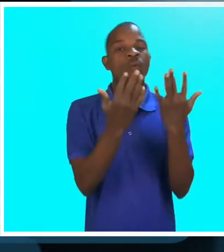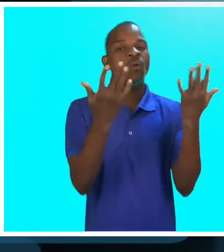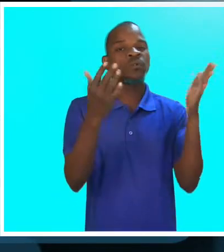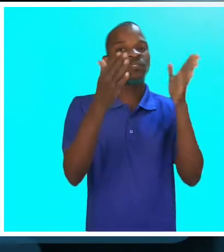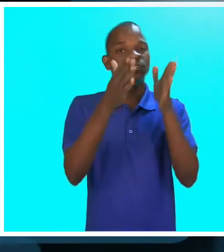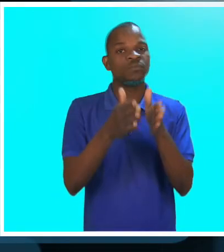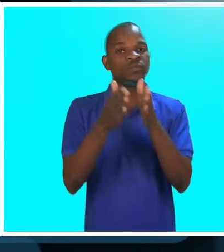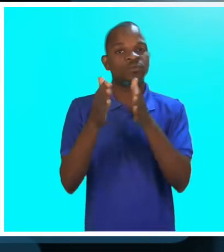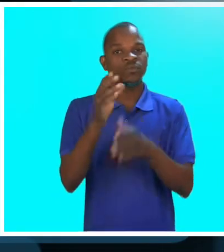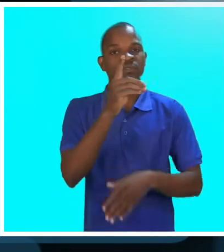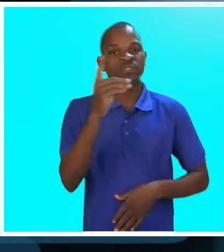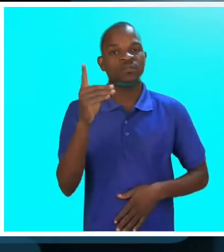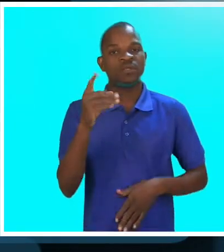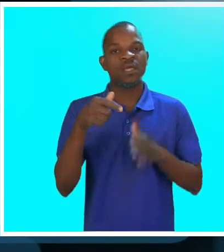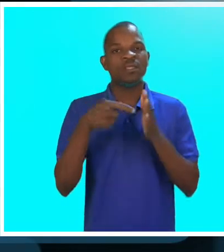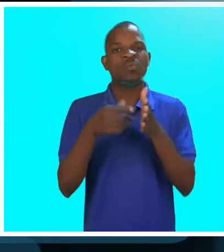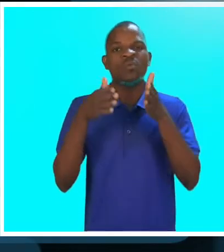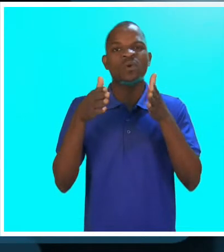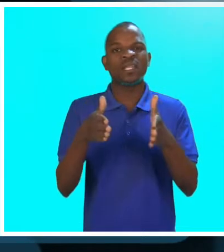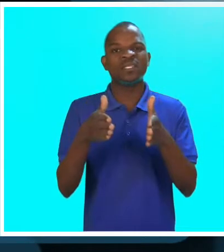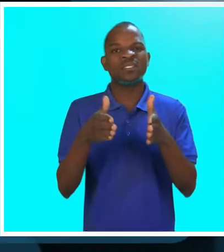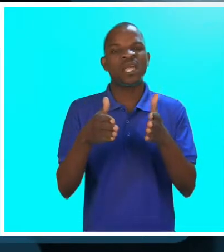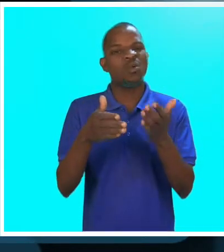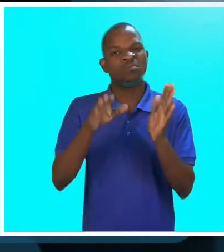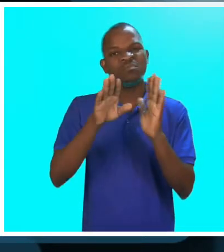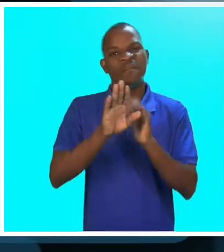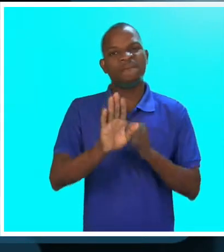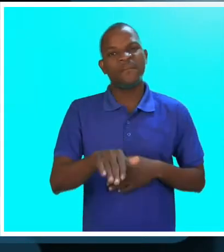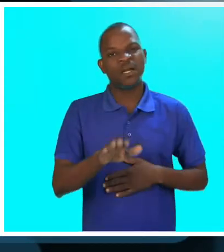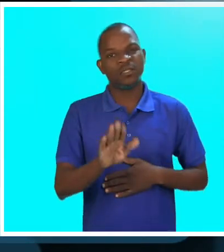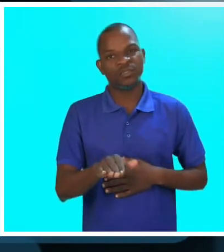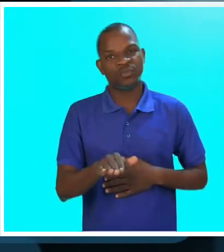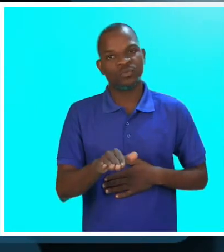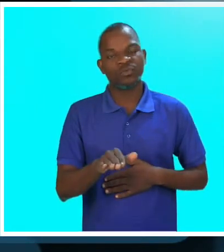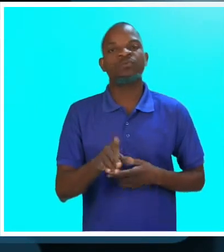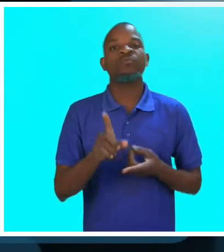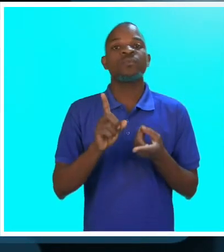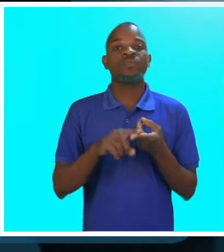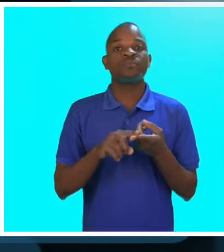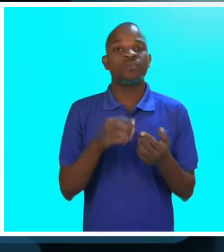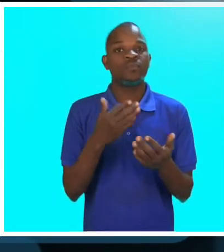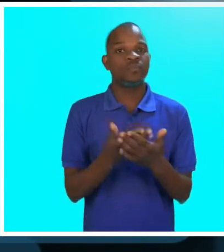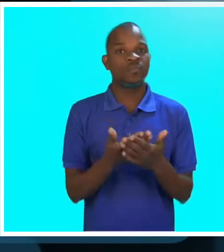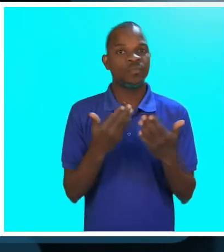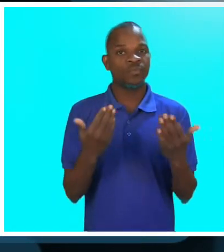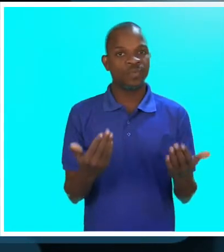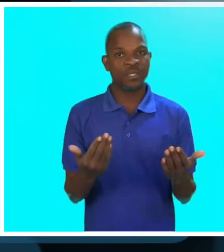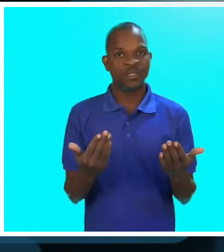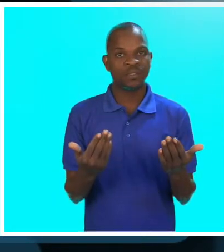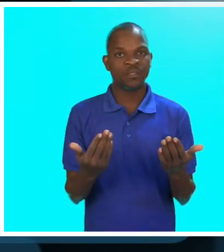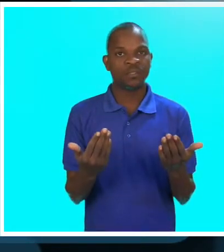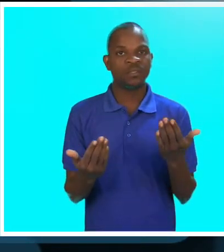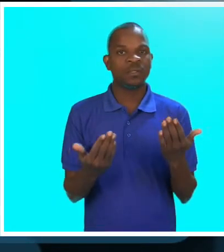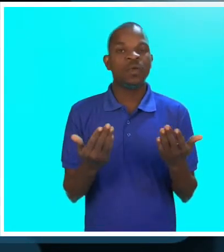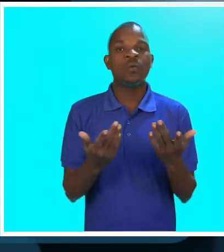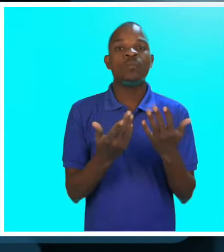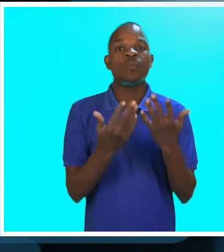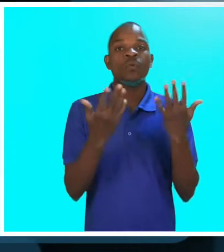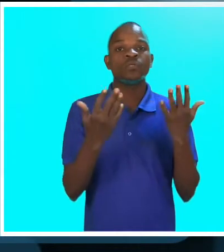parte das pessoas com deficiência o seu nível acadêmico não chega muito longe porque e